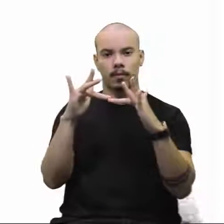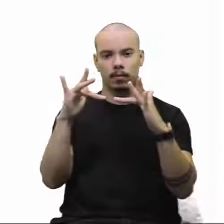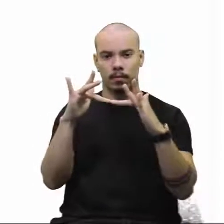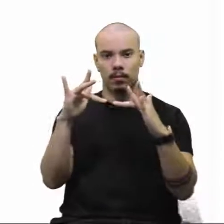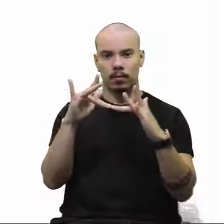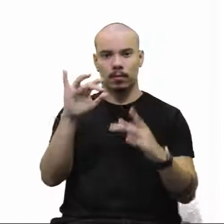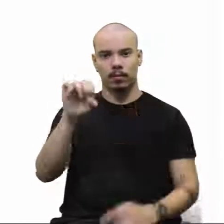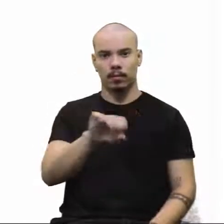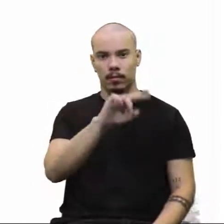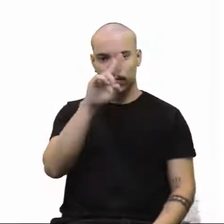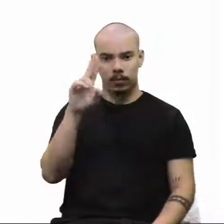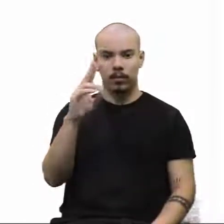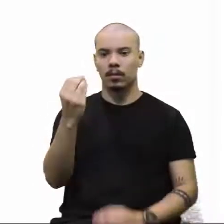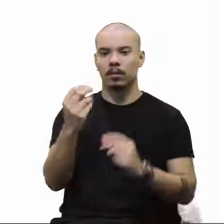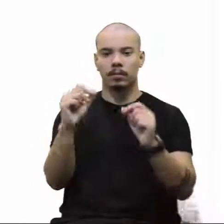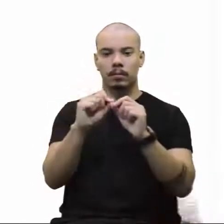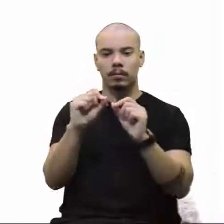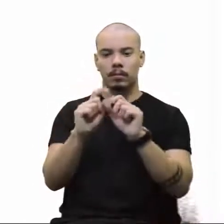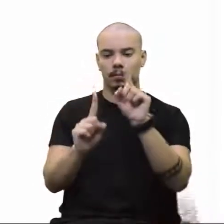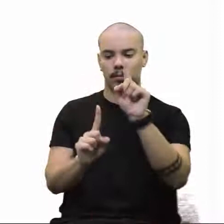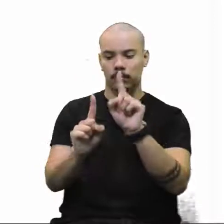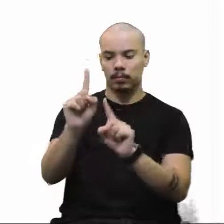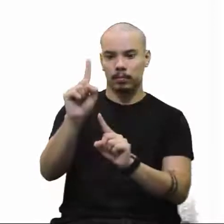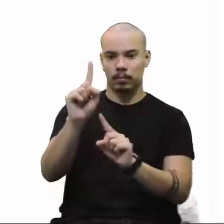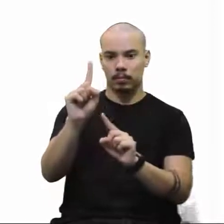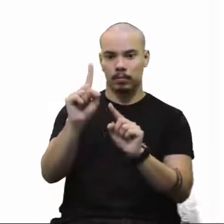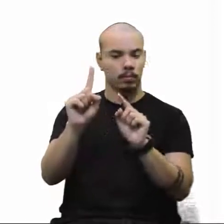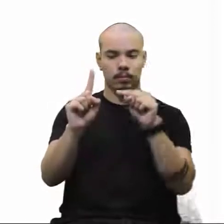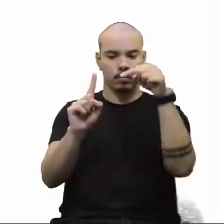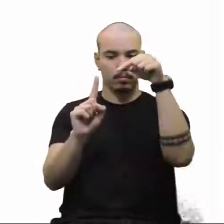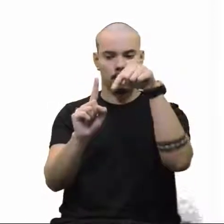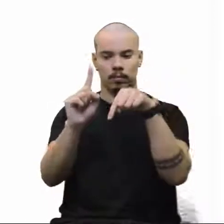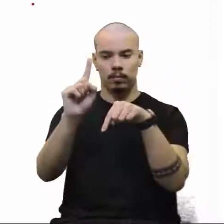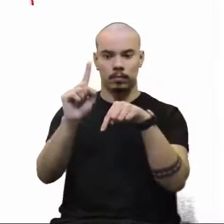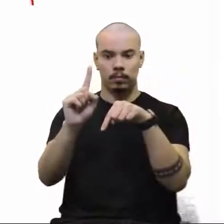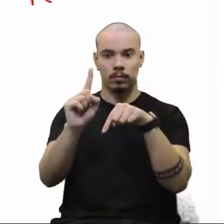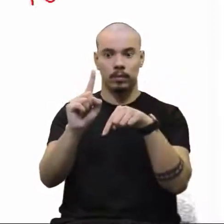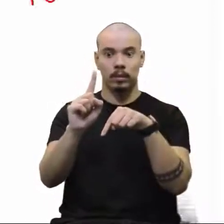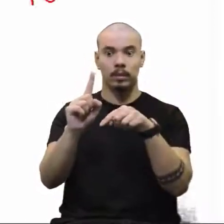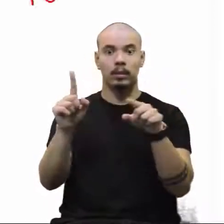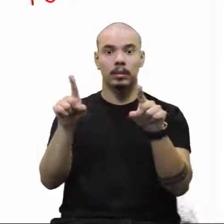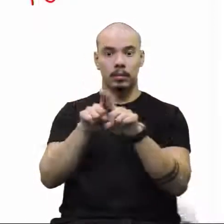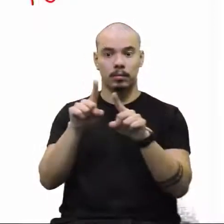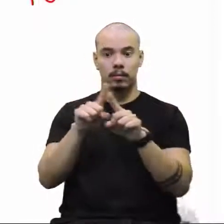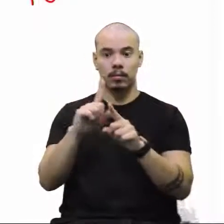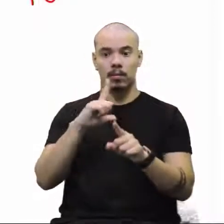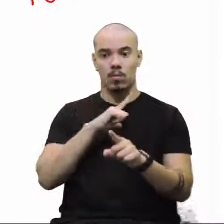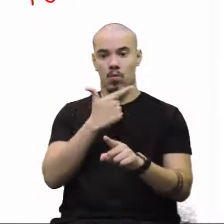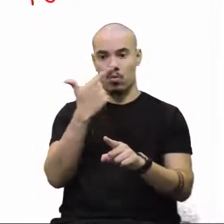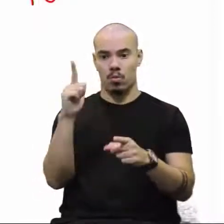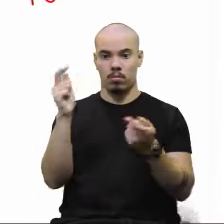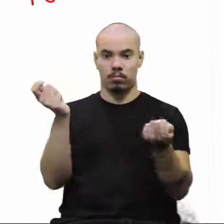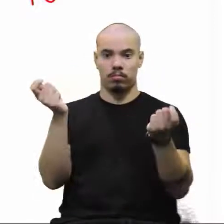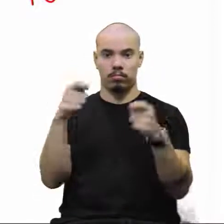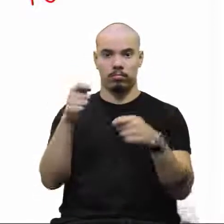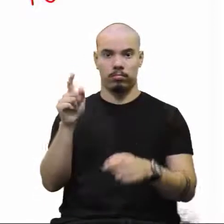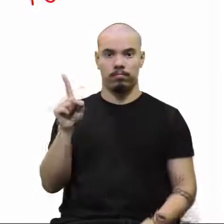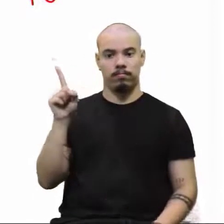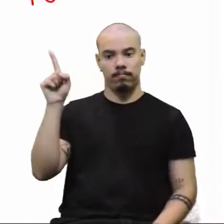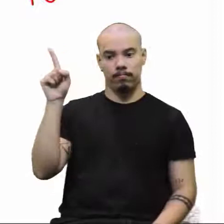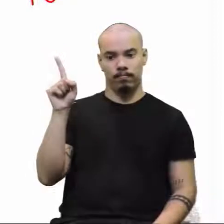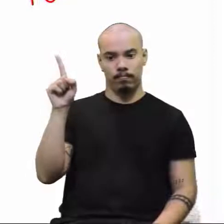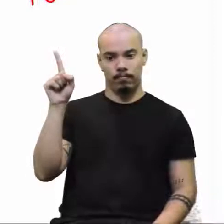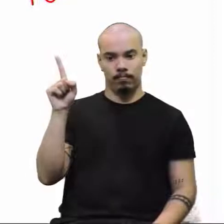ou subindo. E também tem outra possibilidade, né? Se fosse sul e norte. Então pode ser daqui para cá.